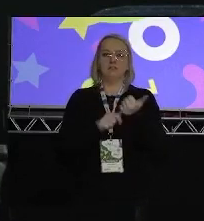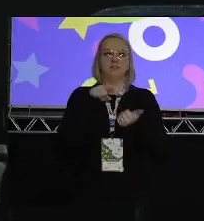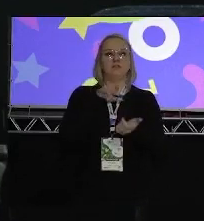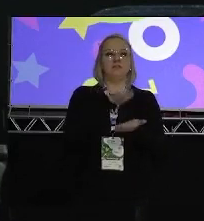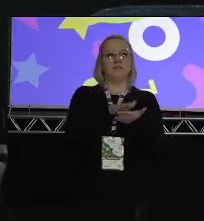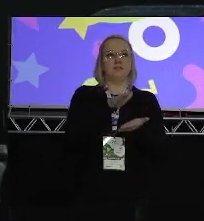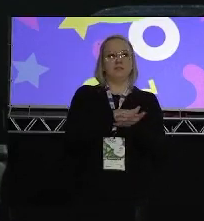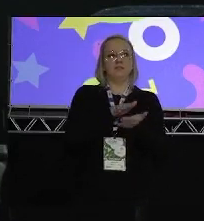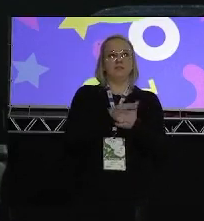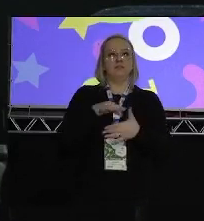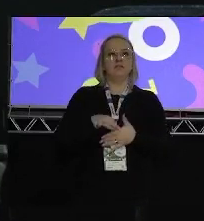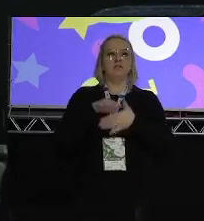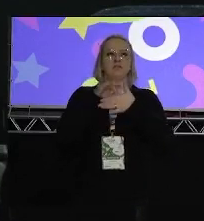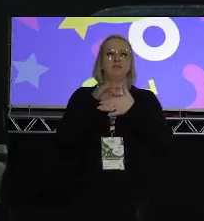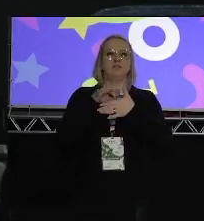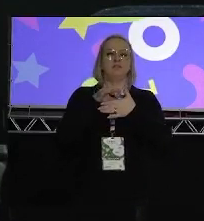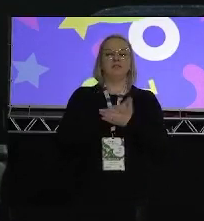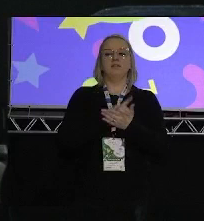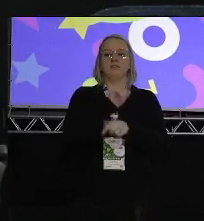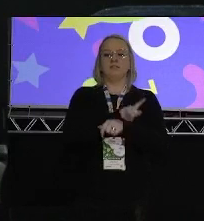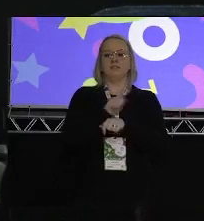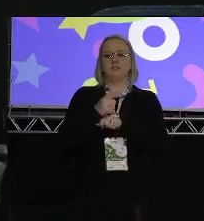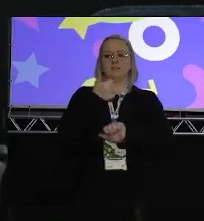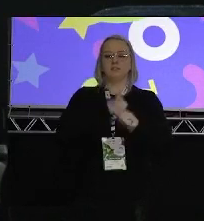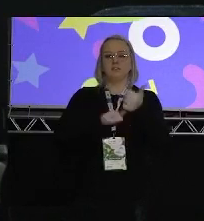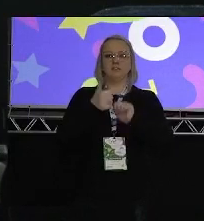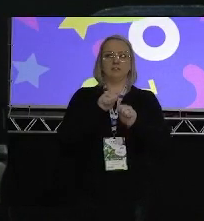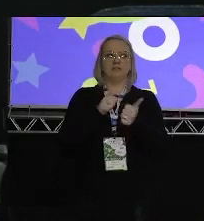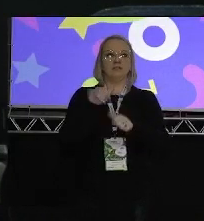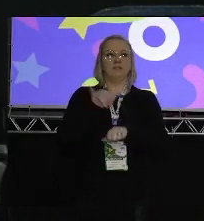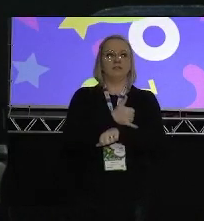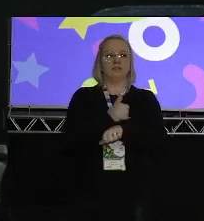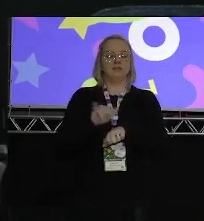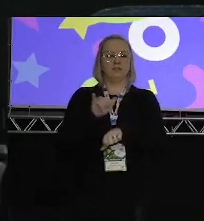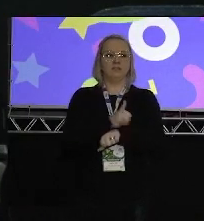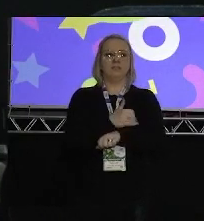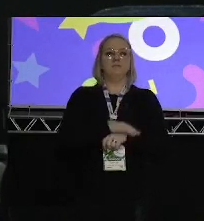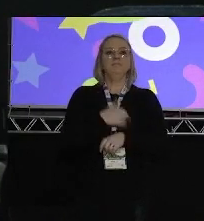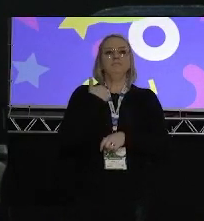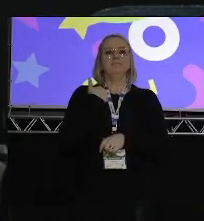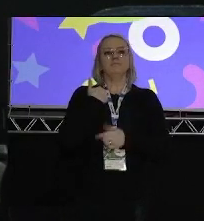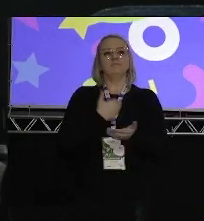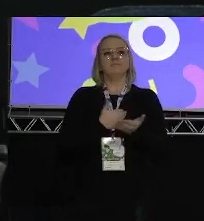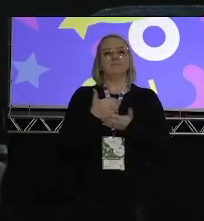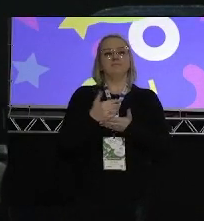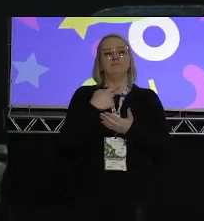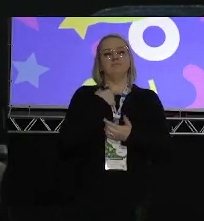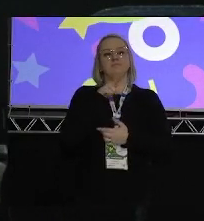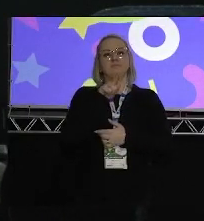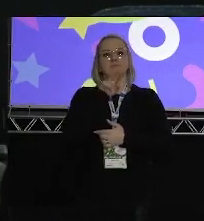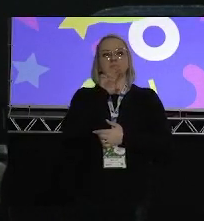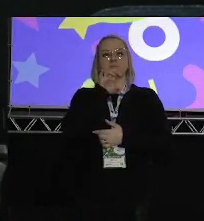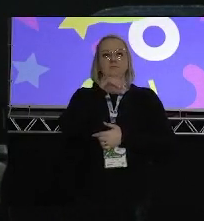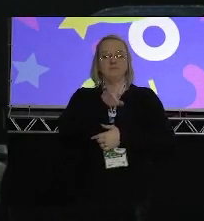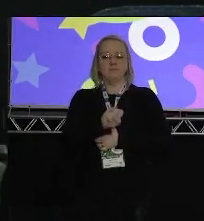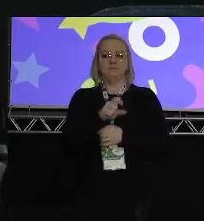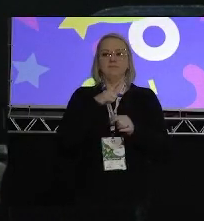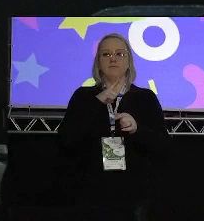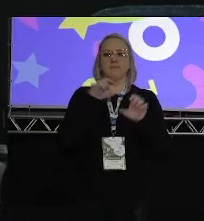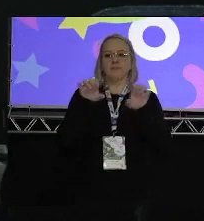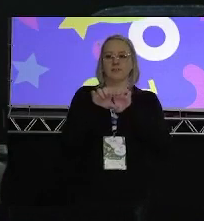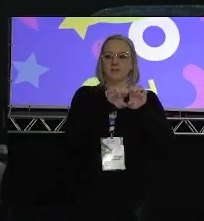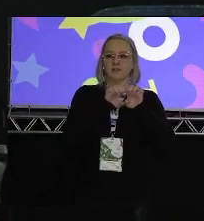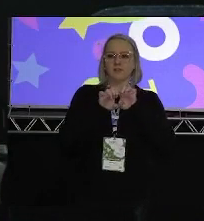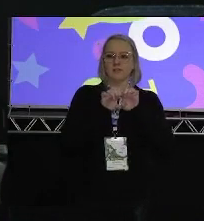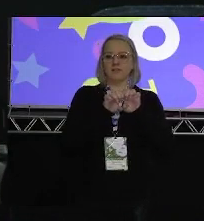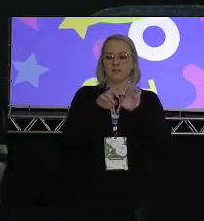de governança ágil, né, estratégica. Na Philip Morris, está toda uma parte de gestão de value streams, né, que a gente está estruturando lá,